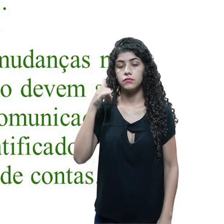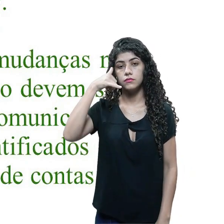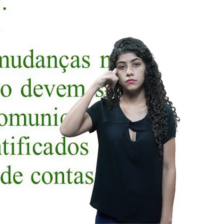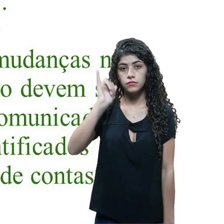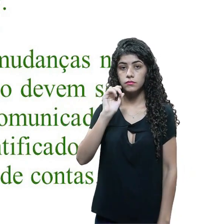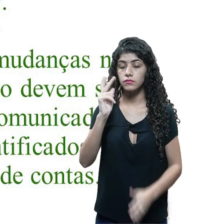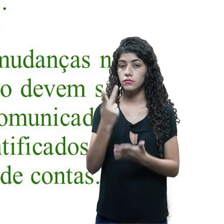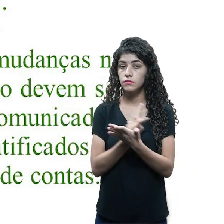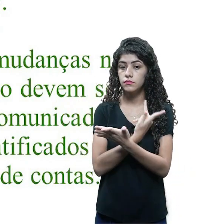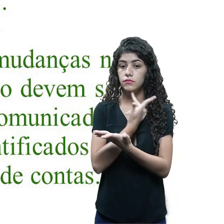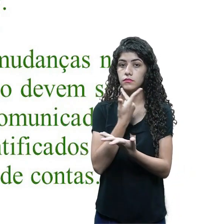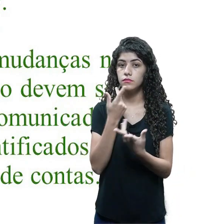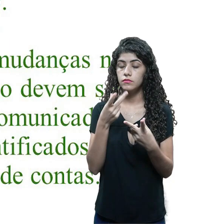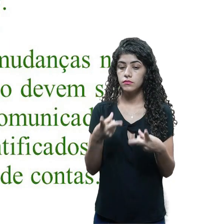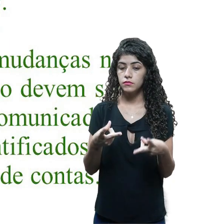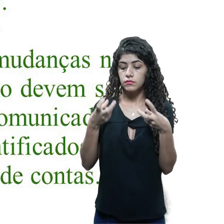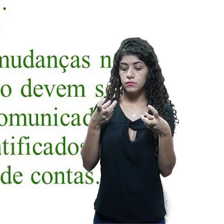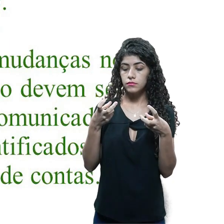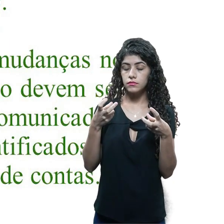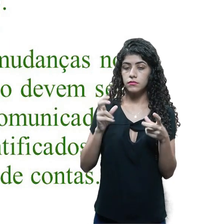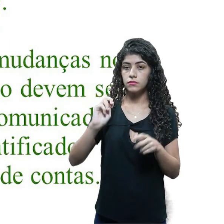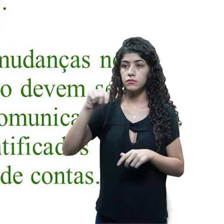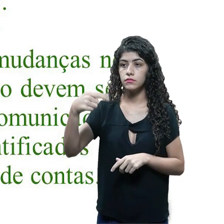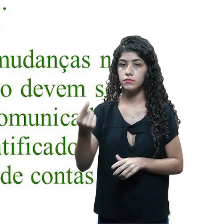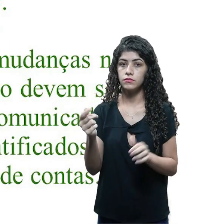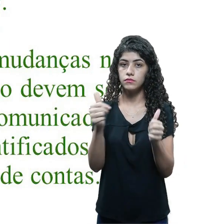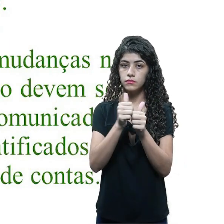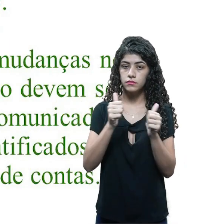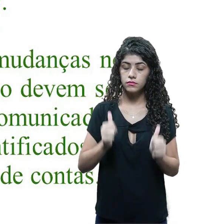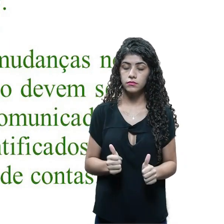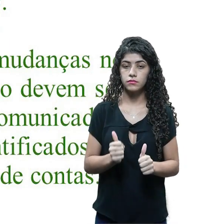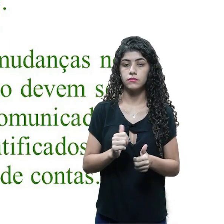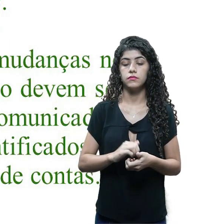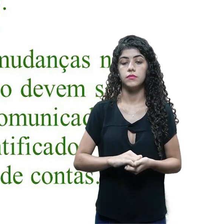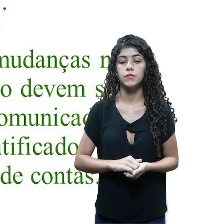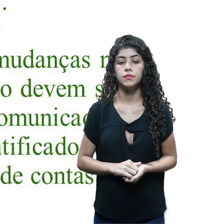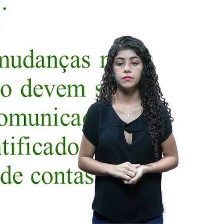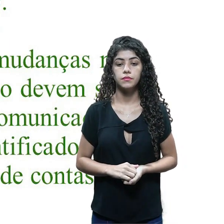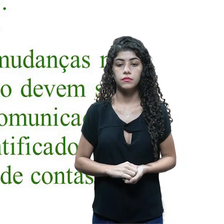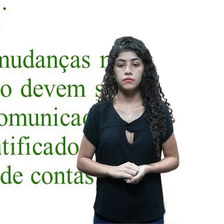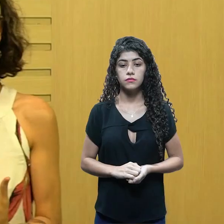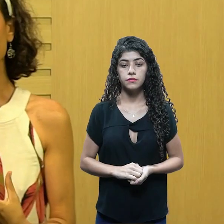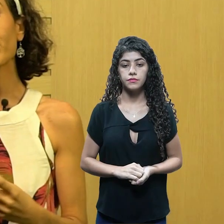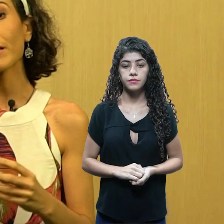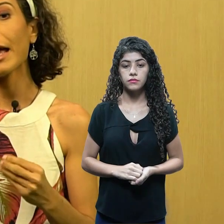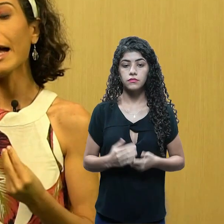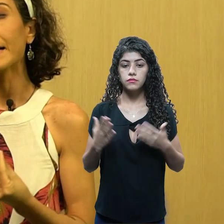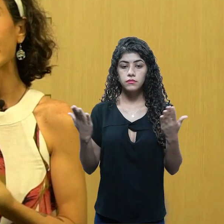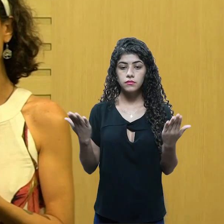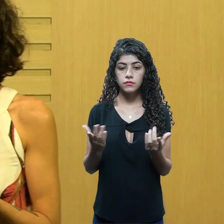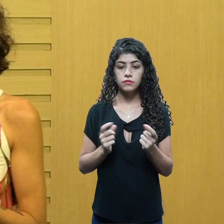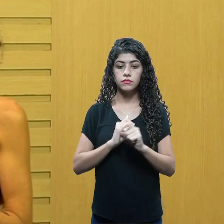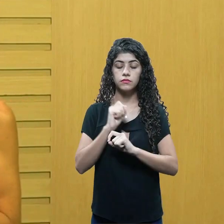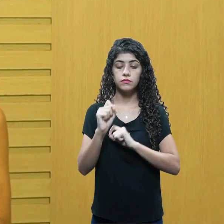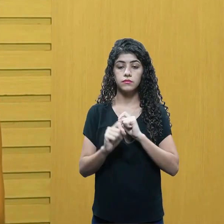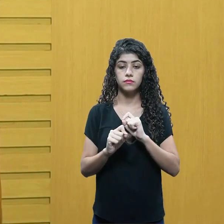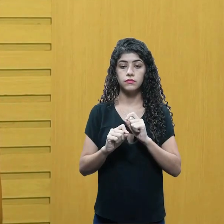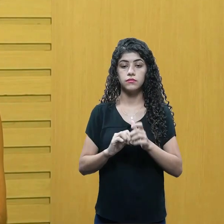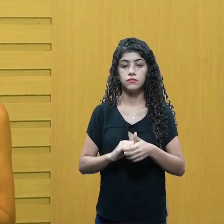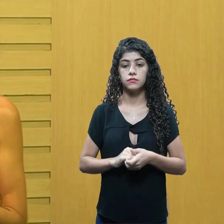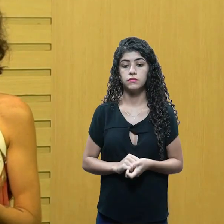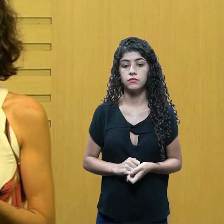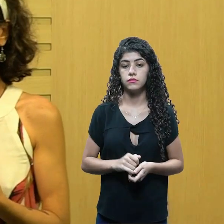evitar erros que só serão identificados posteriormente à análise da prestação de contas. Nesses